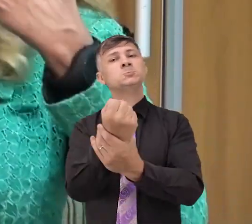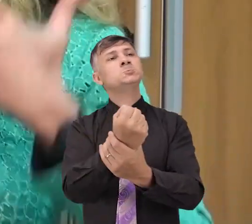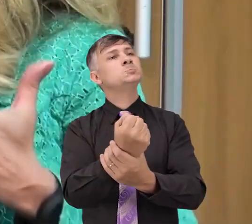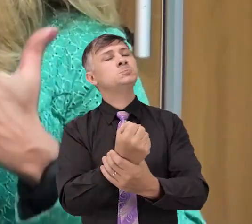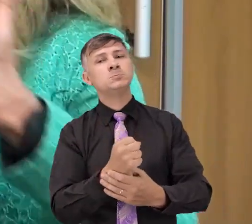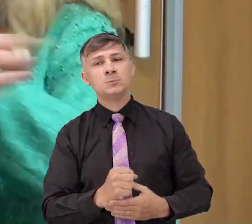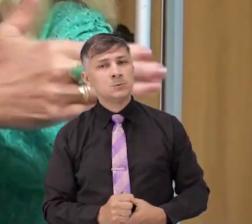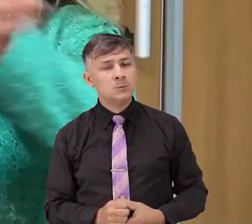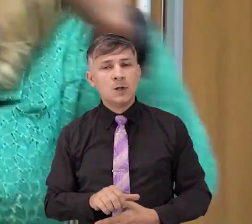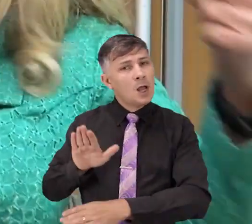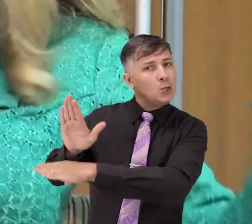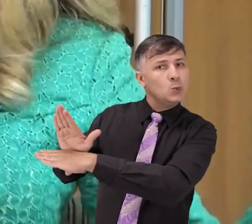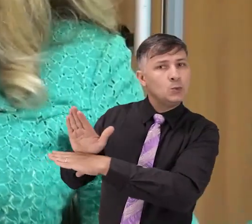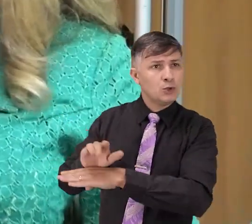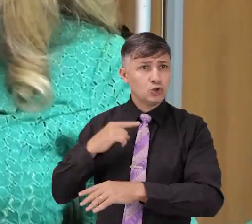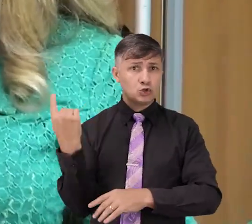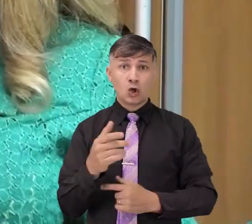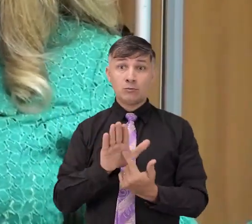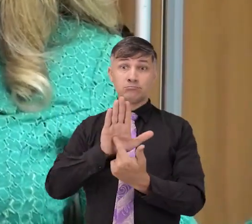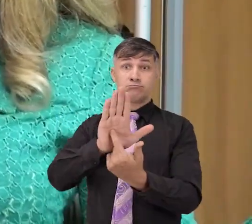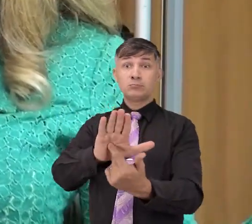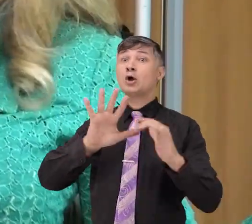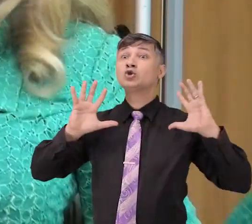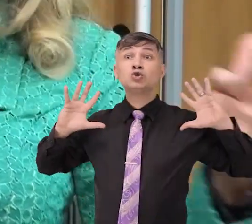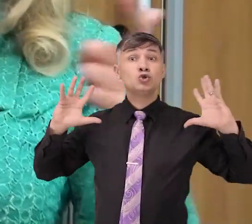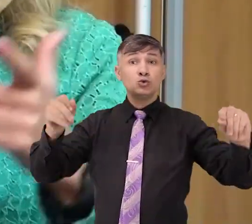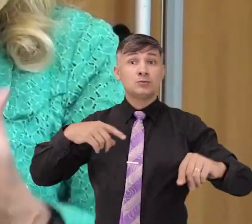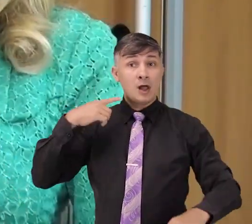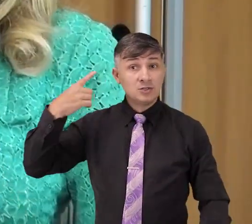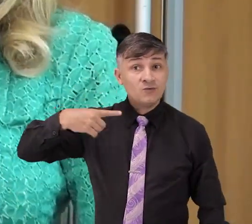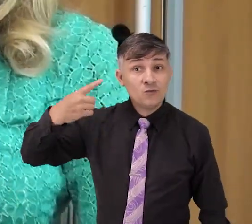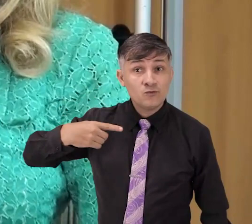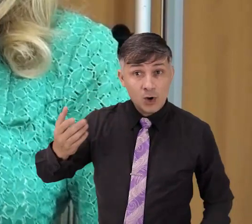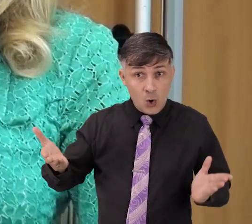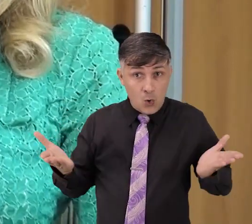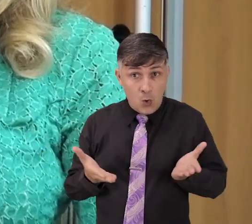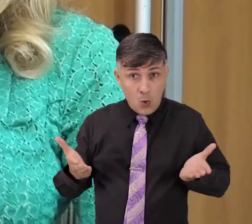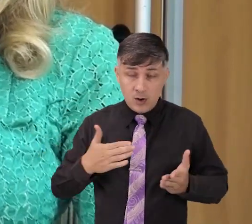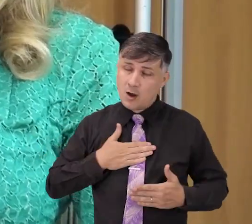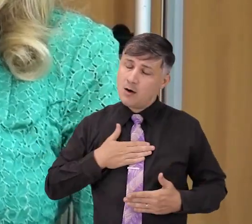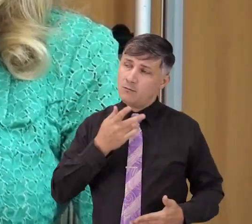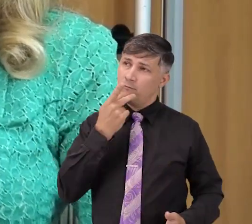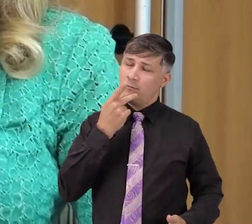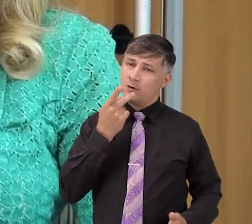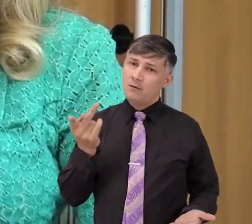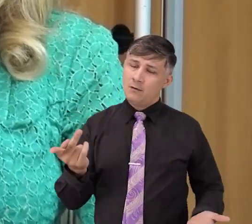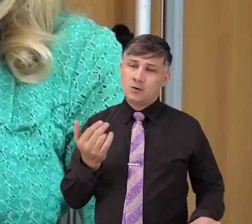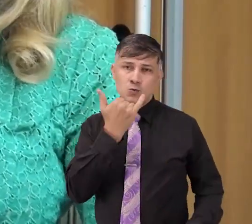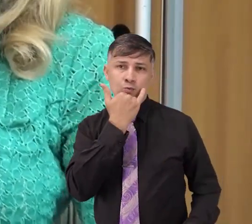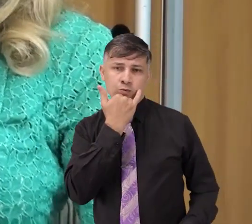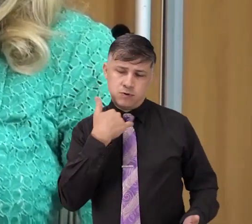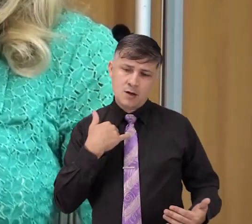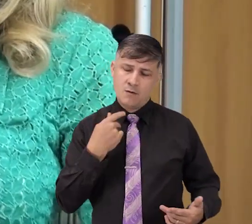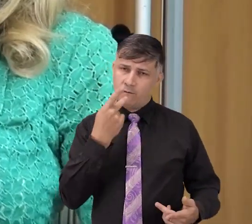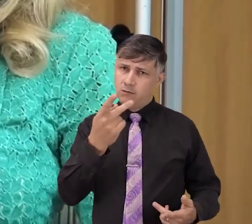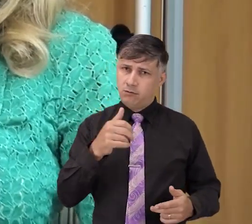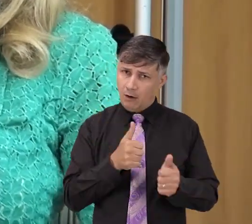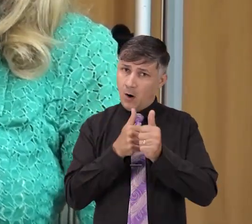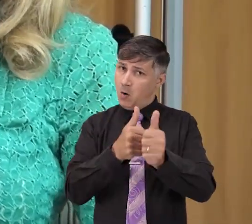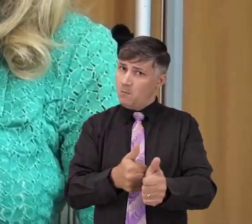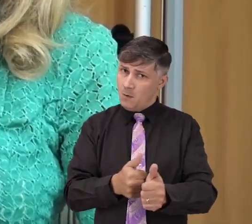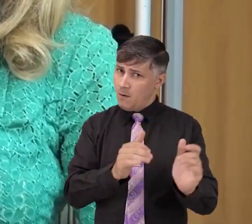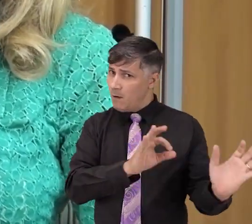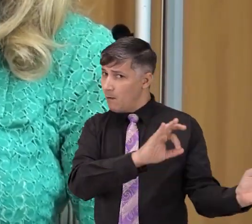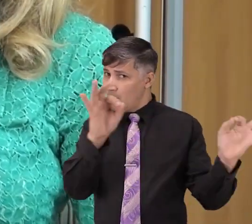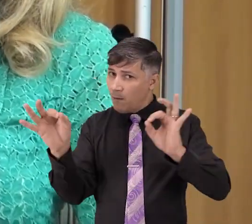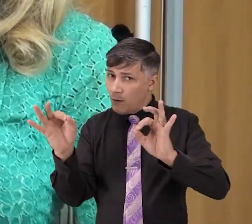Nós refletimos tudo o que está aí fora. Entendeu? A advocacia hoje, que me perdoem a quem esteja